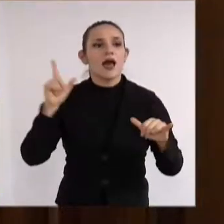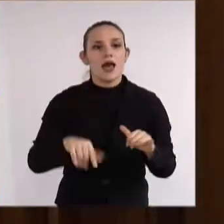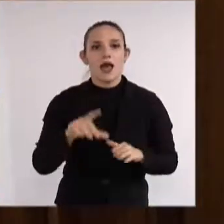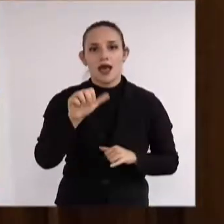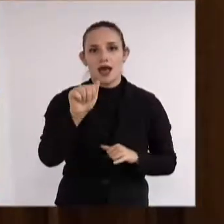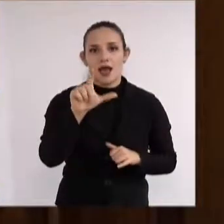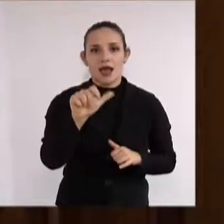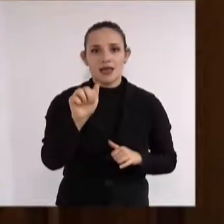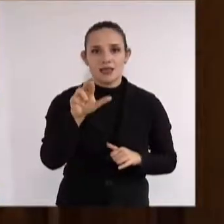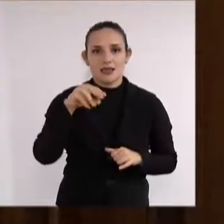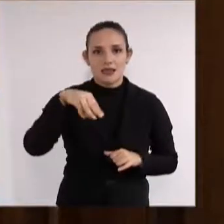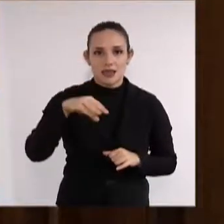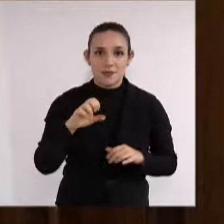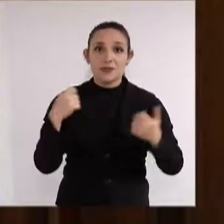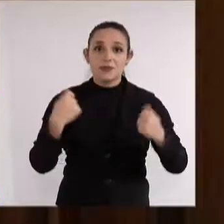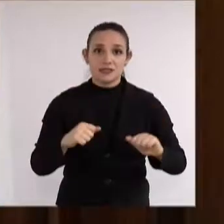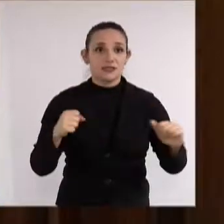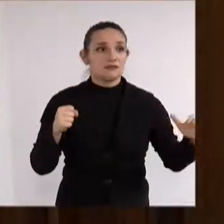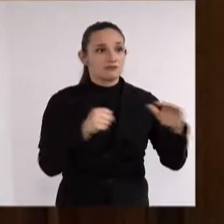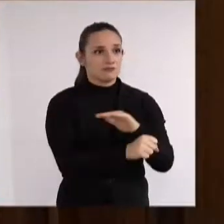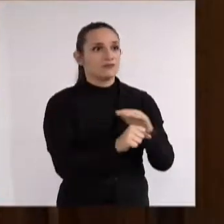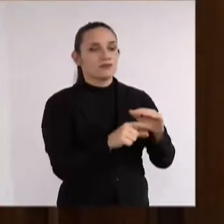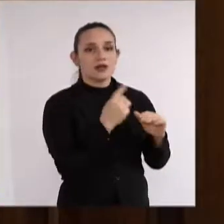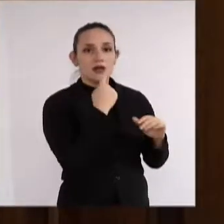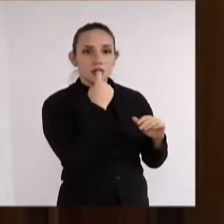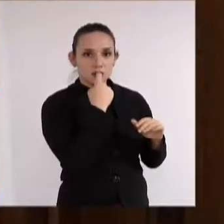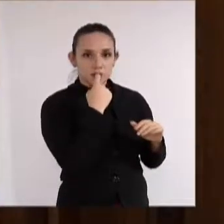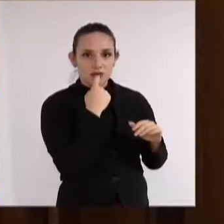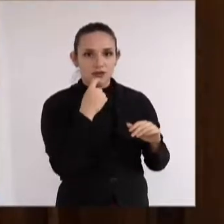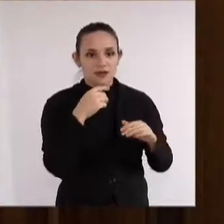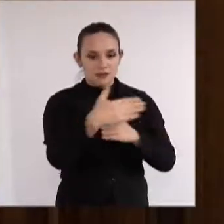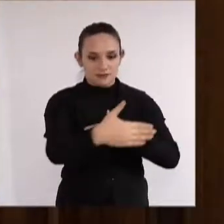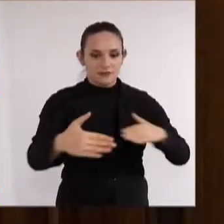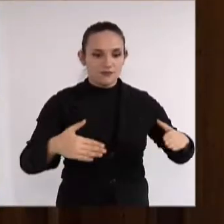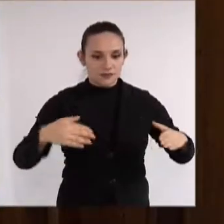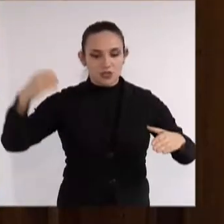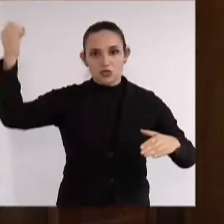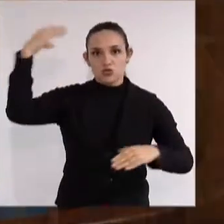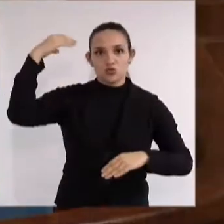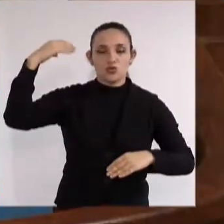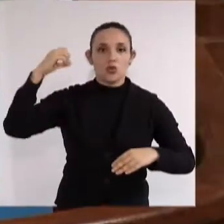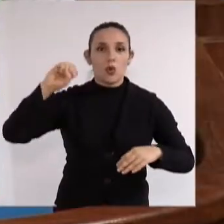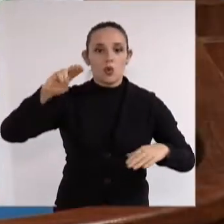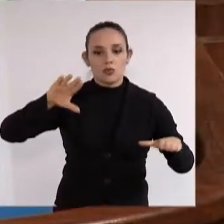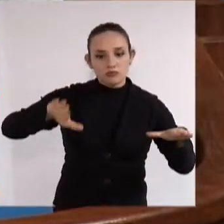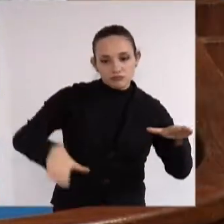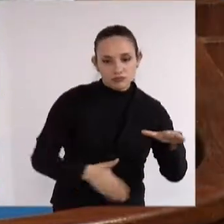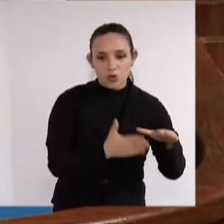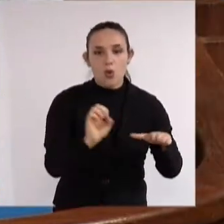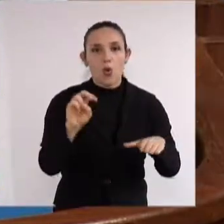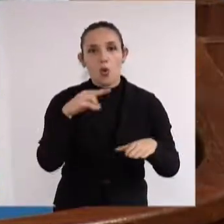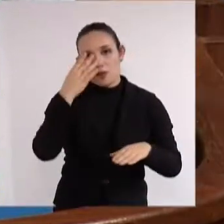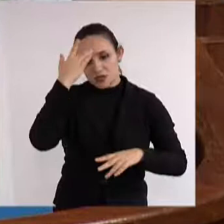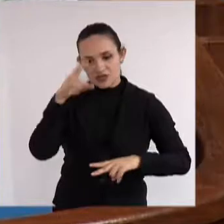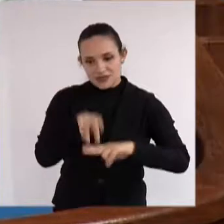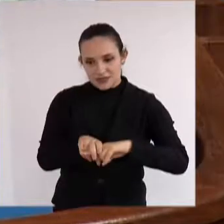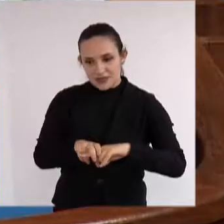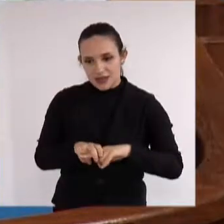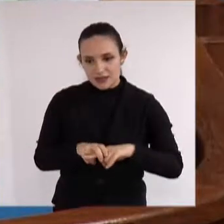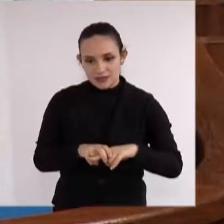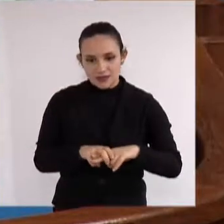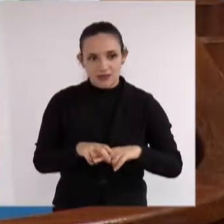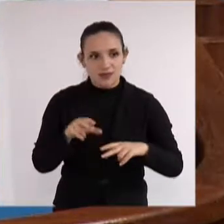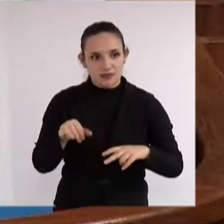alarme de emergência próximo à bacia, no box do chuveiro e na banheira, para acionamento por uma pessoa sentada, ou em caso de queda